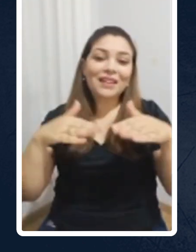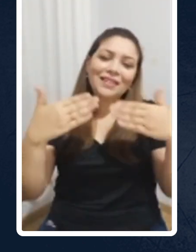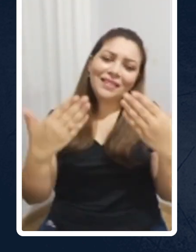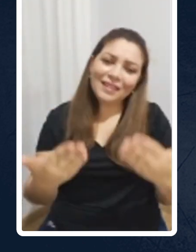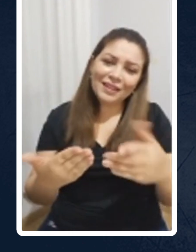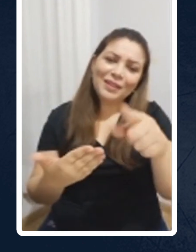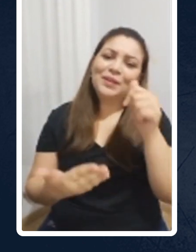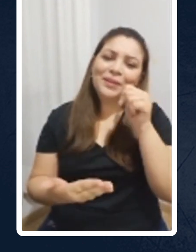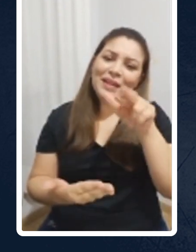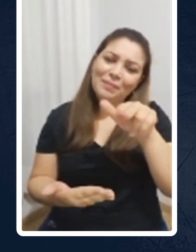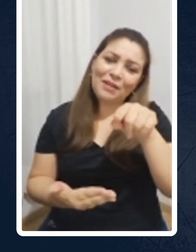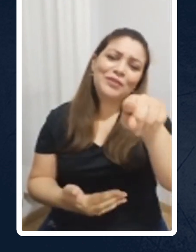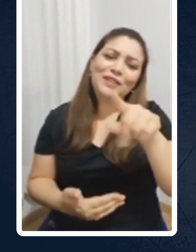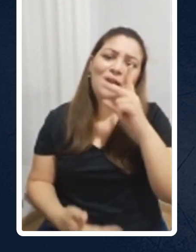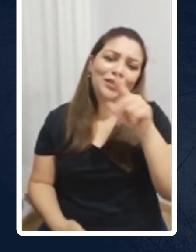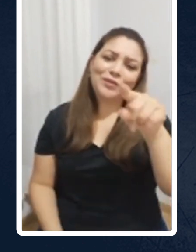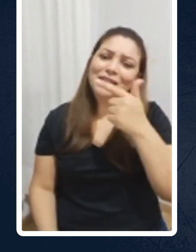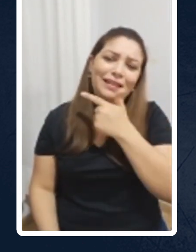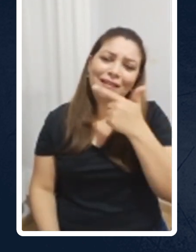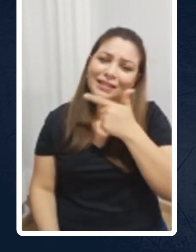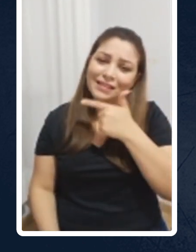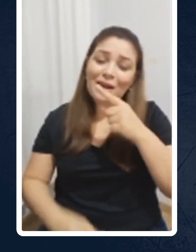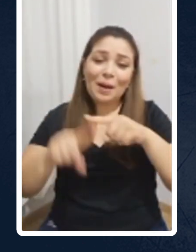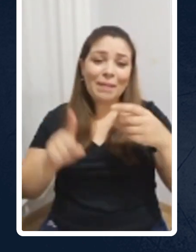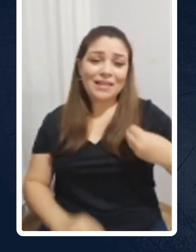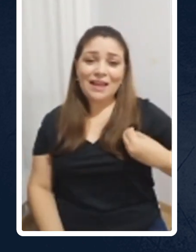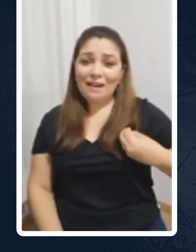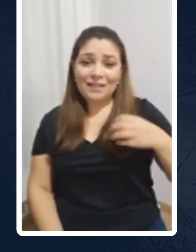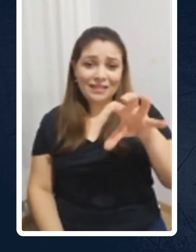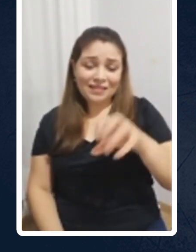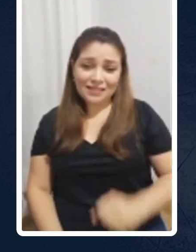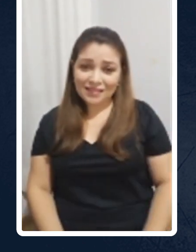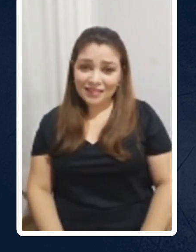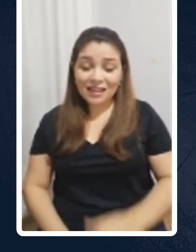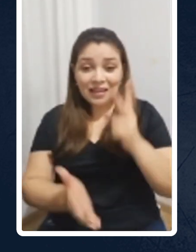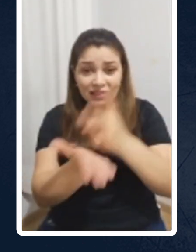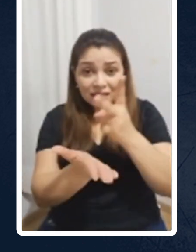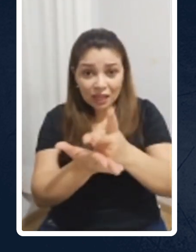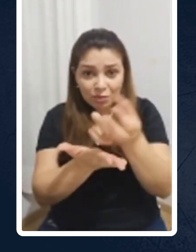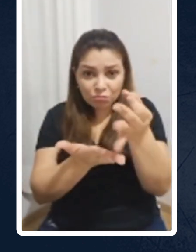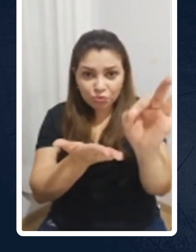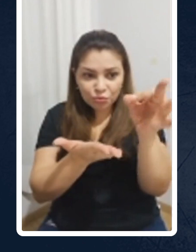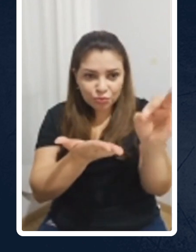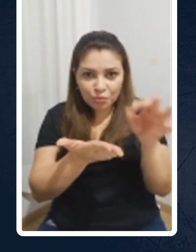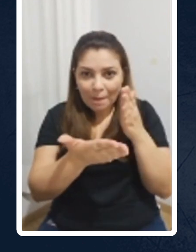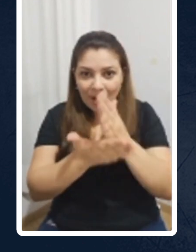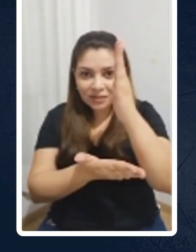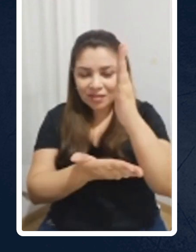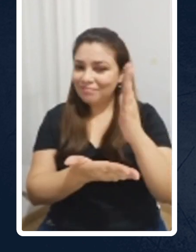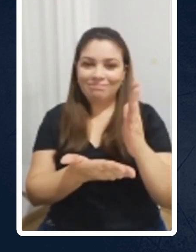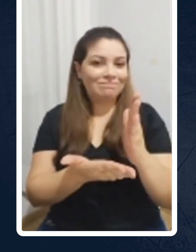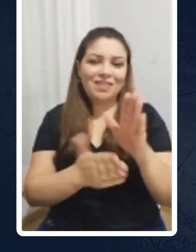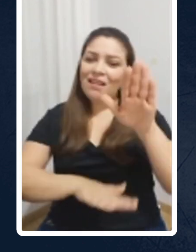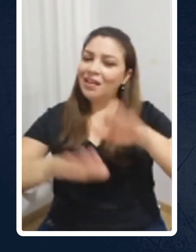rindo, mas a vida é essa. A gente não acerta sempre. Tá? Nem sempre tu diz a palavra que devia ter